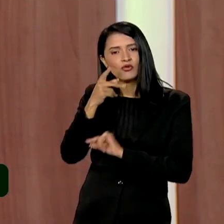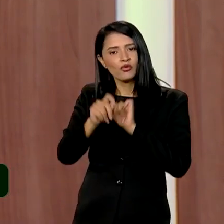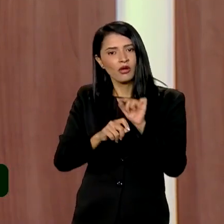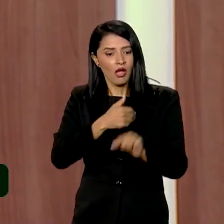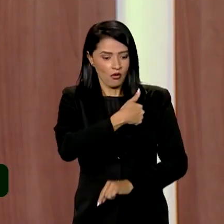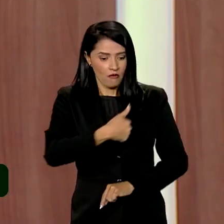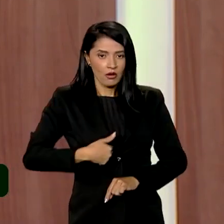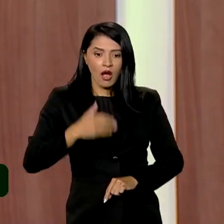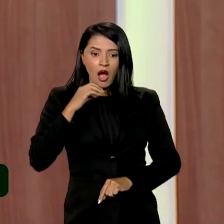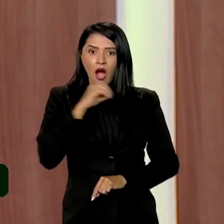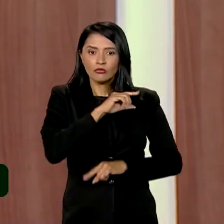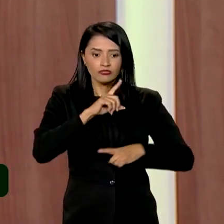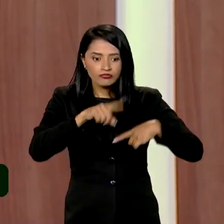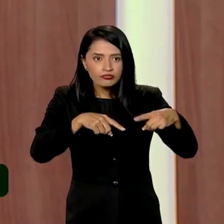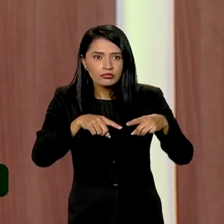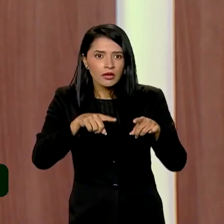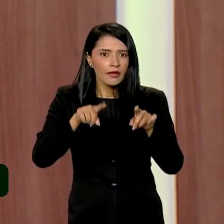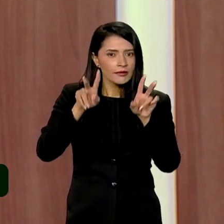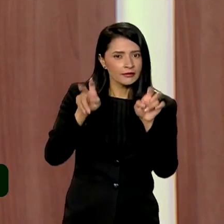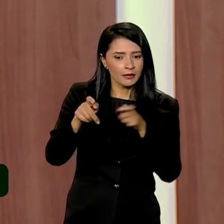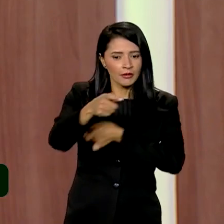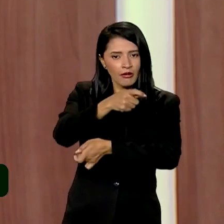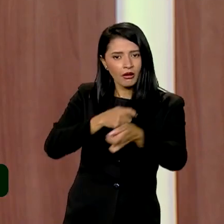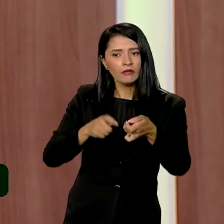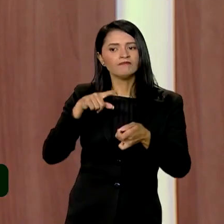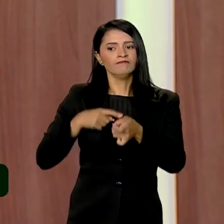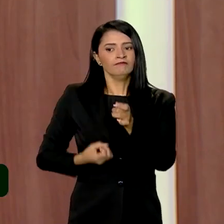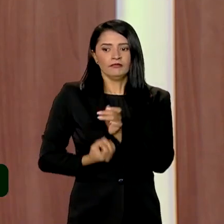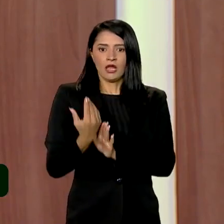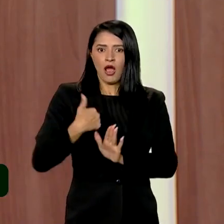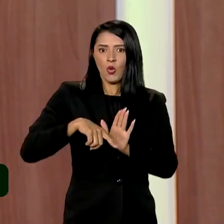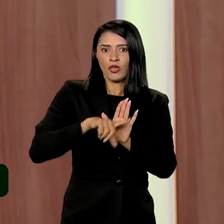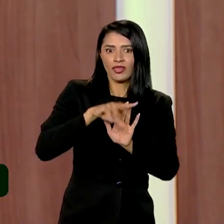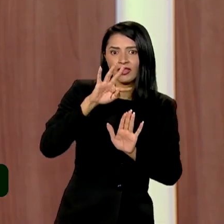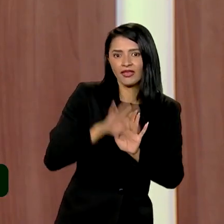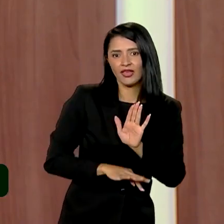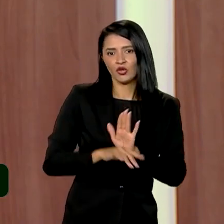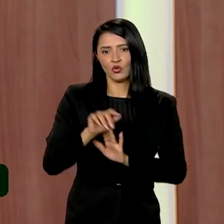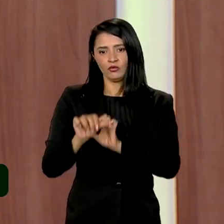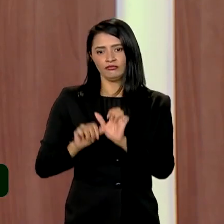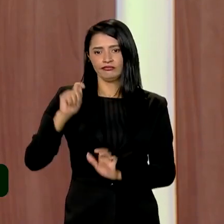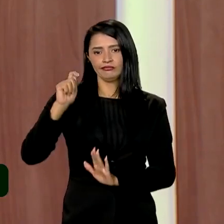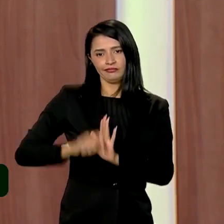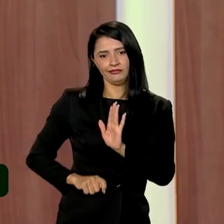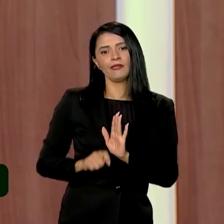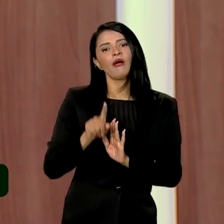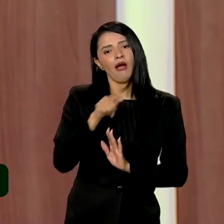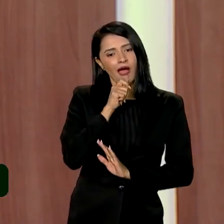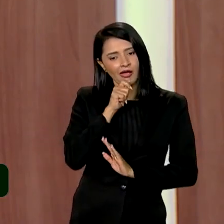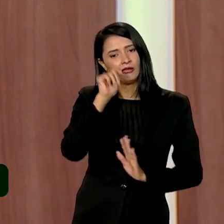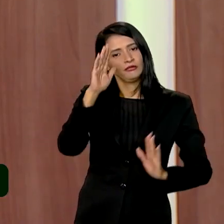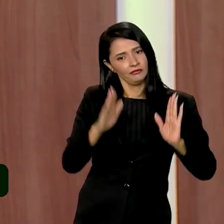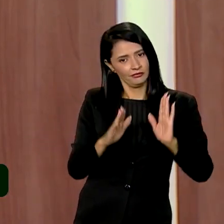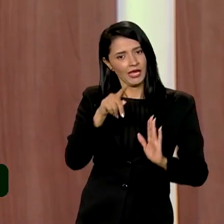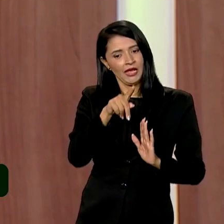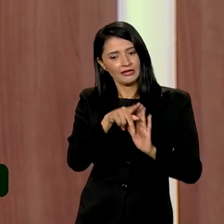quer avançar na pauta econômica e pretende regulamentar todo o texto da reforma tributária ainda durante os